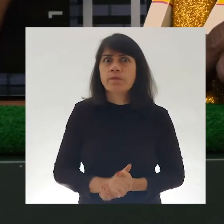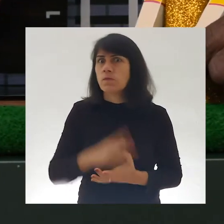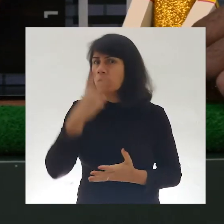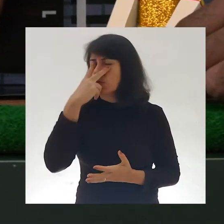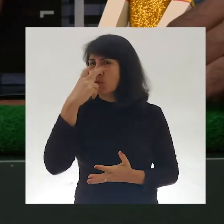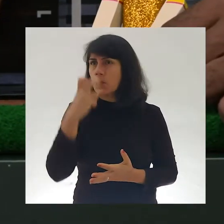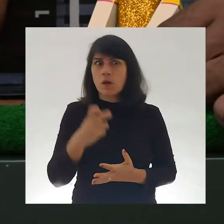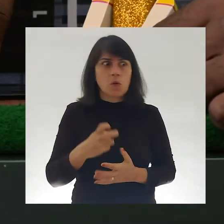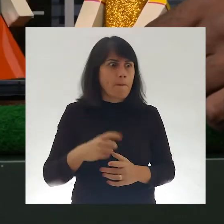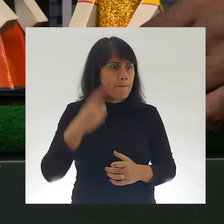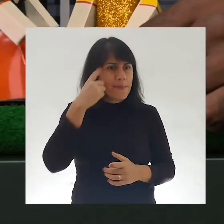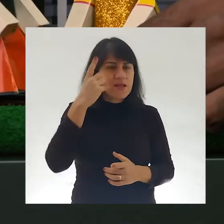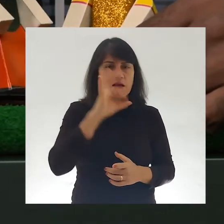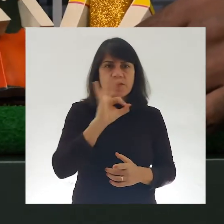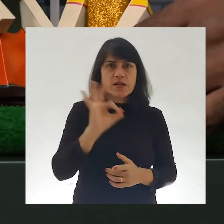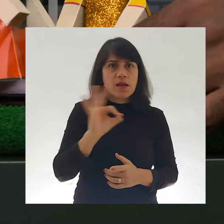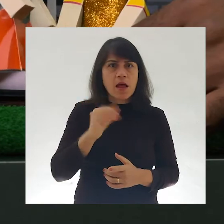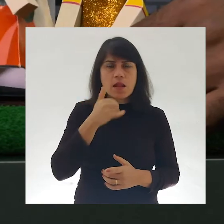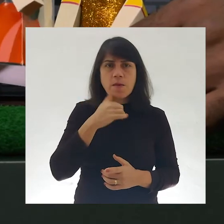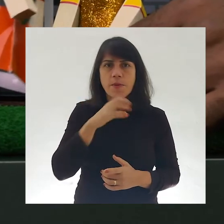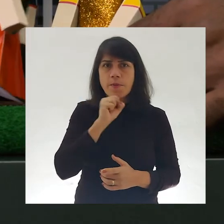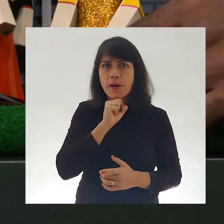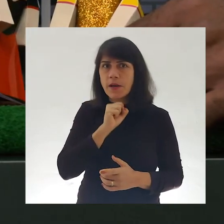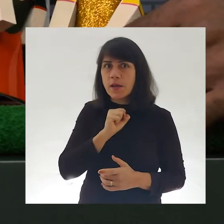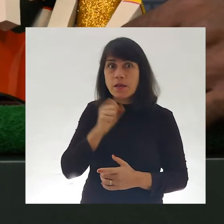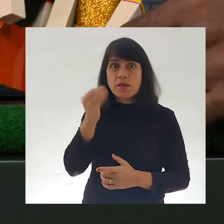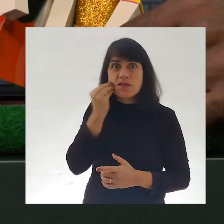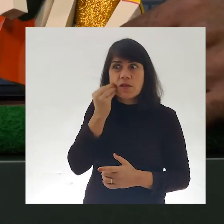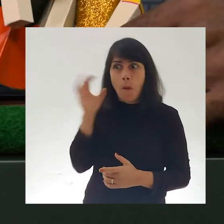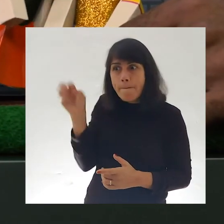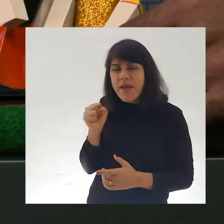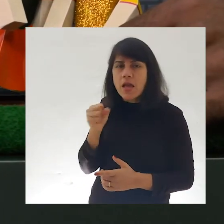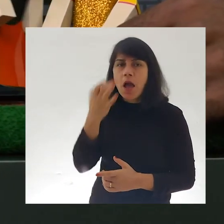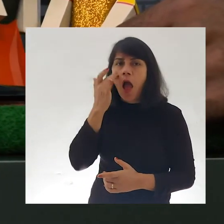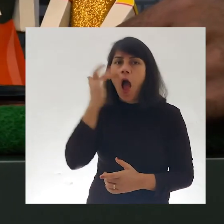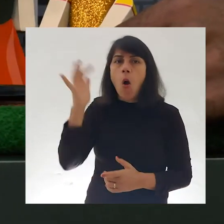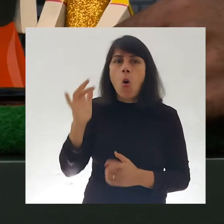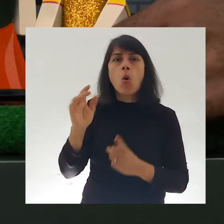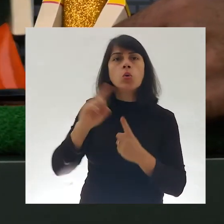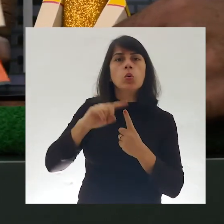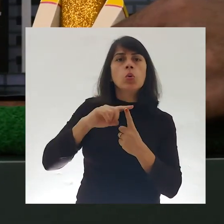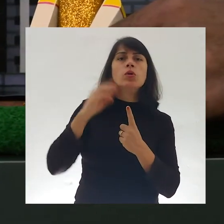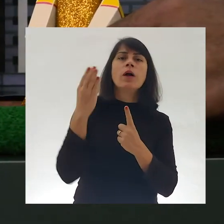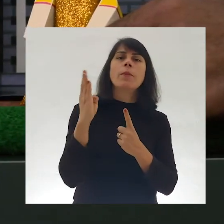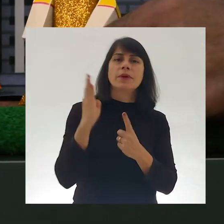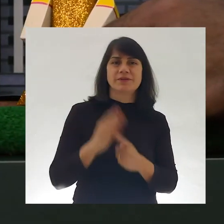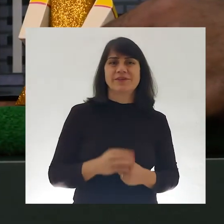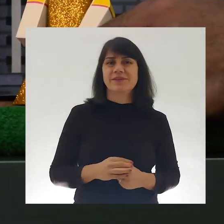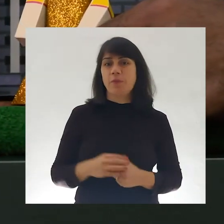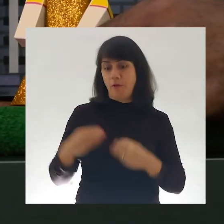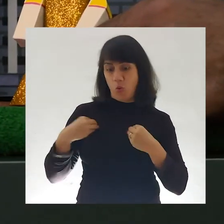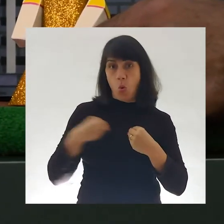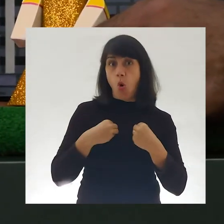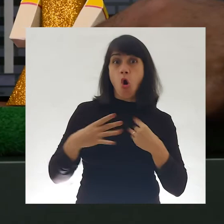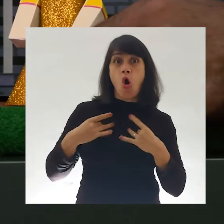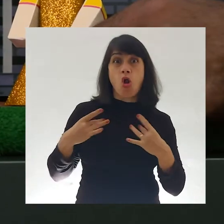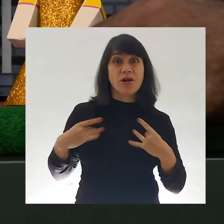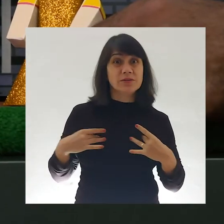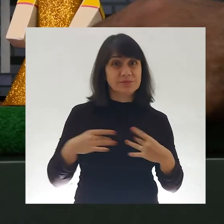e impensado vindo de uma mãe, tentou tomar o ouro de Beatriz, mas ele não saía do